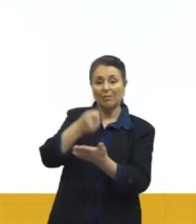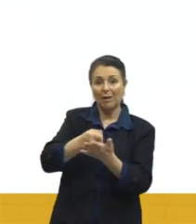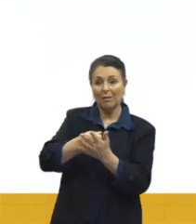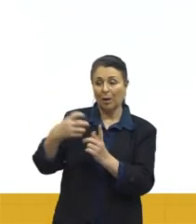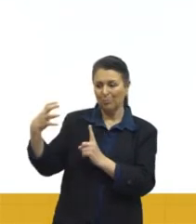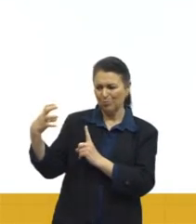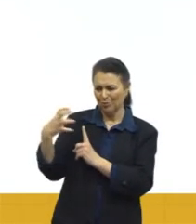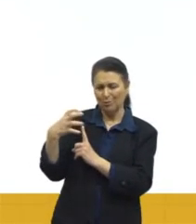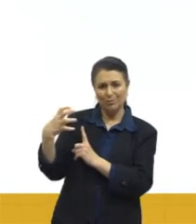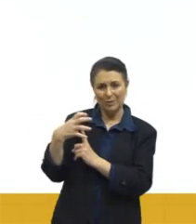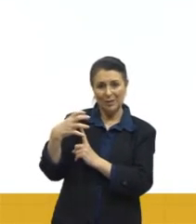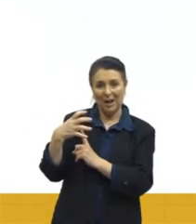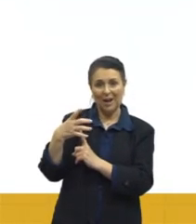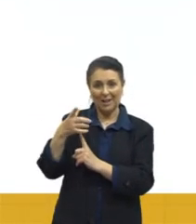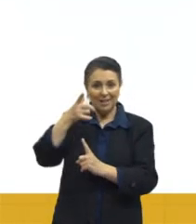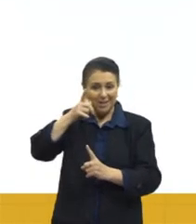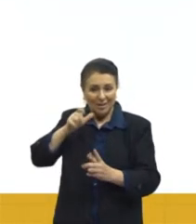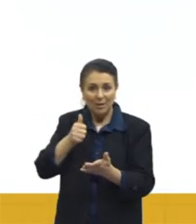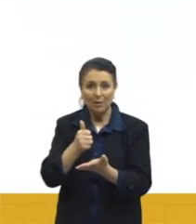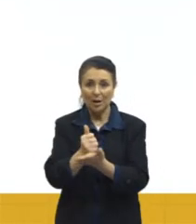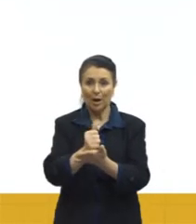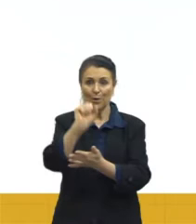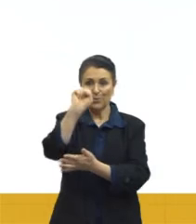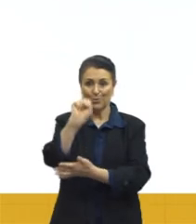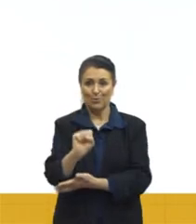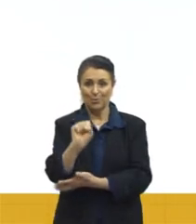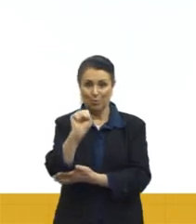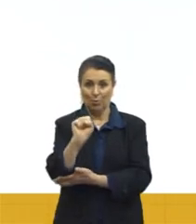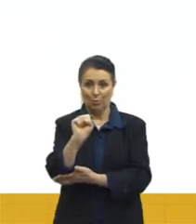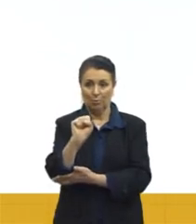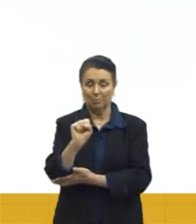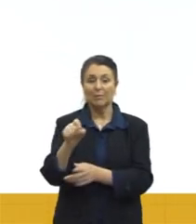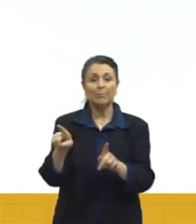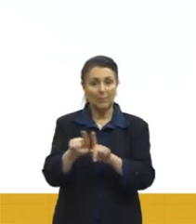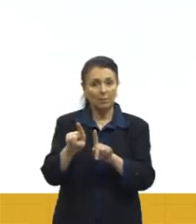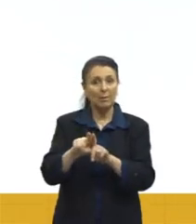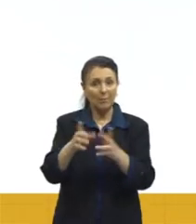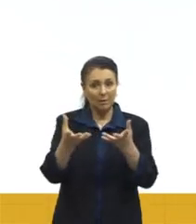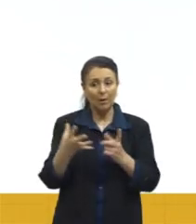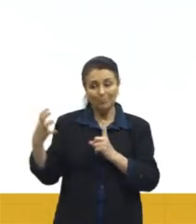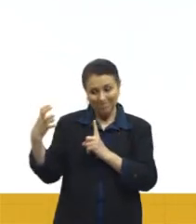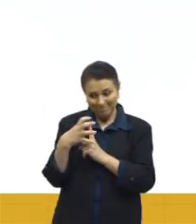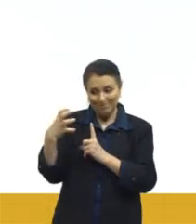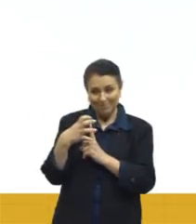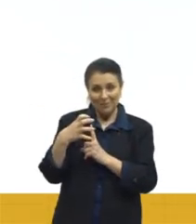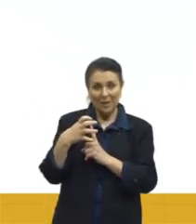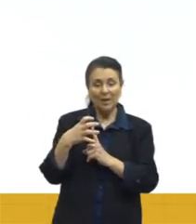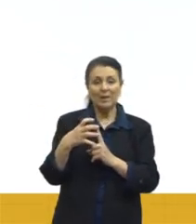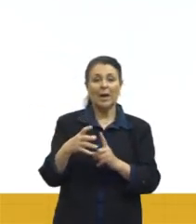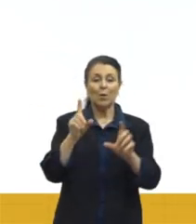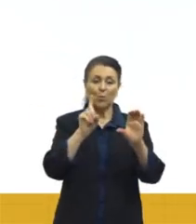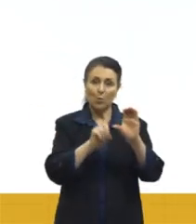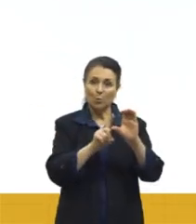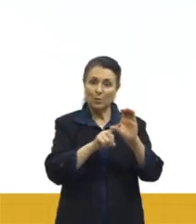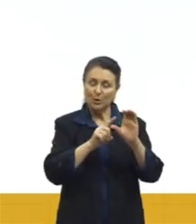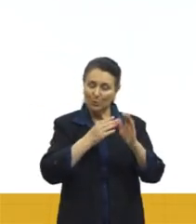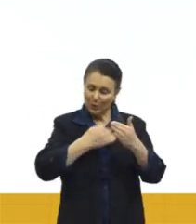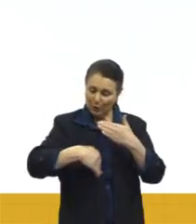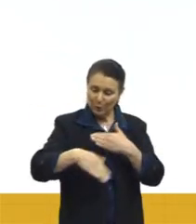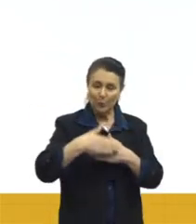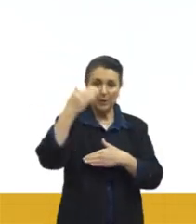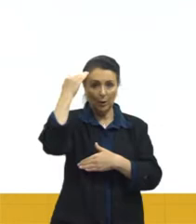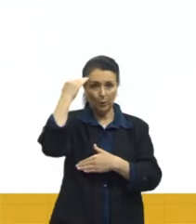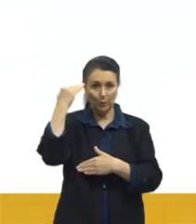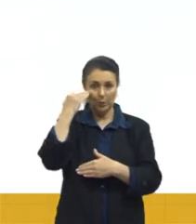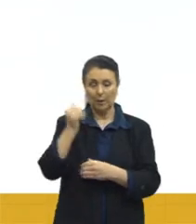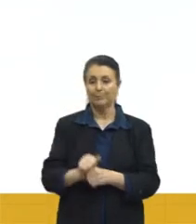dominar tenta conquistar o sul para impor comunismo né em toda região da Coreia os Estados Unidos então